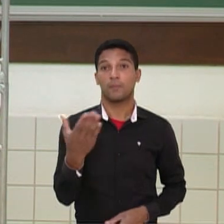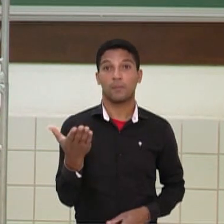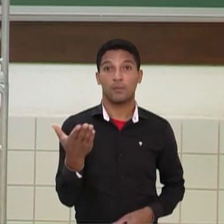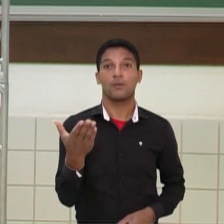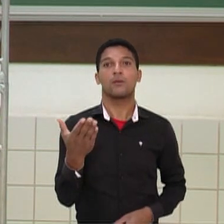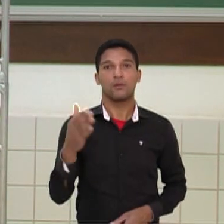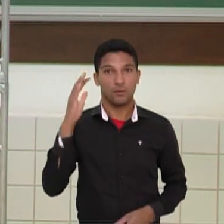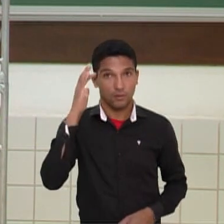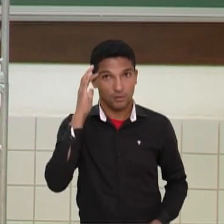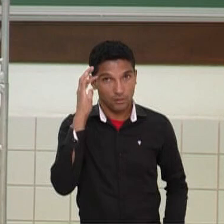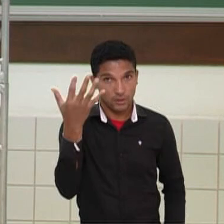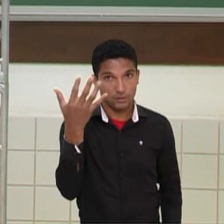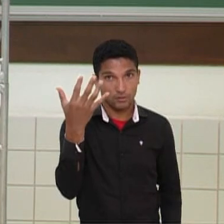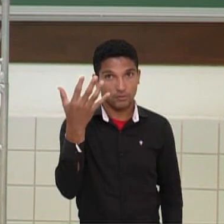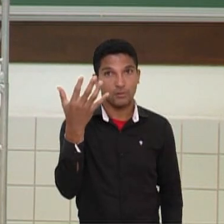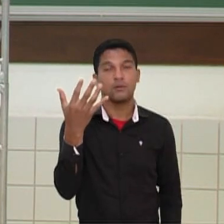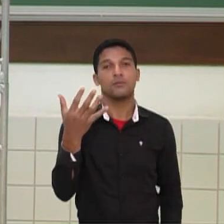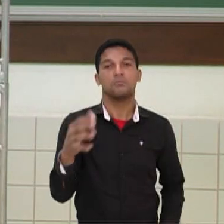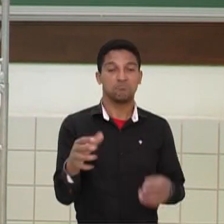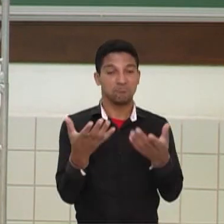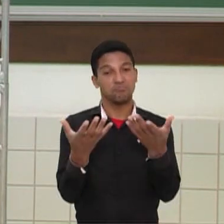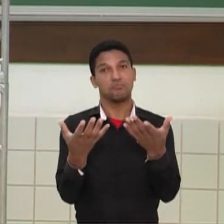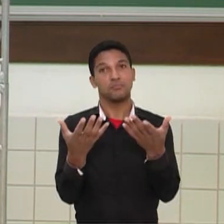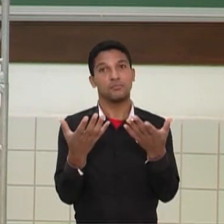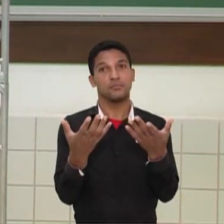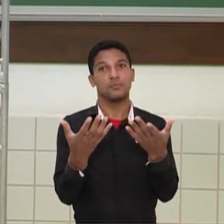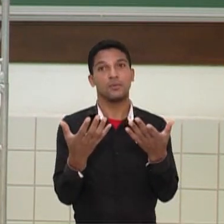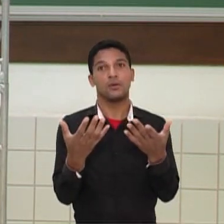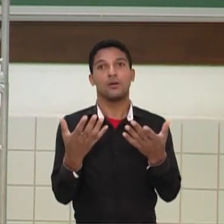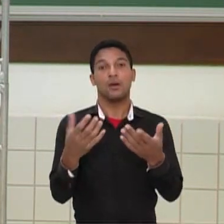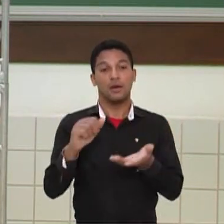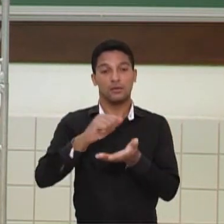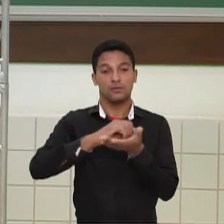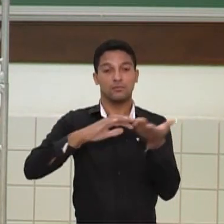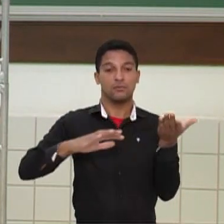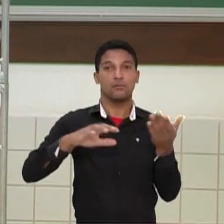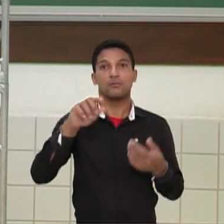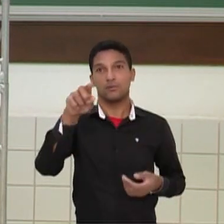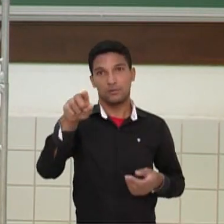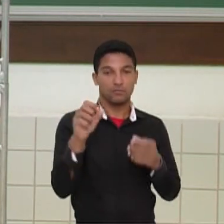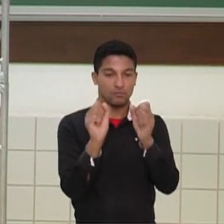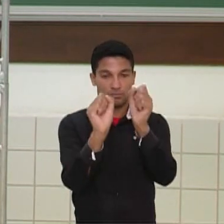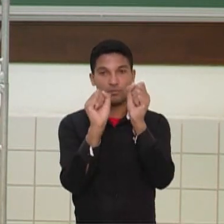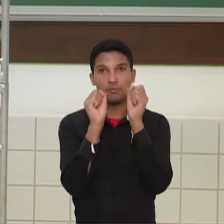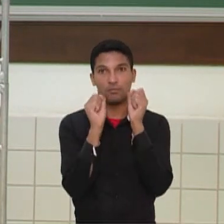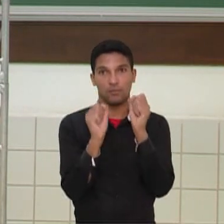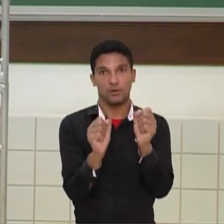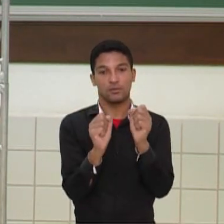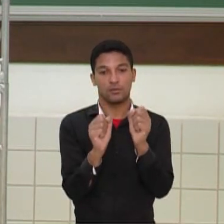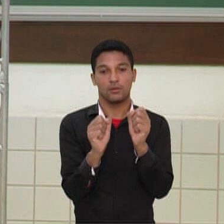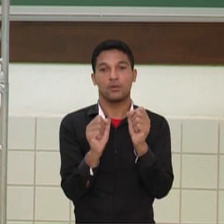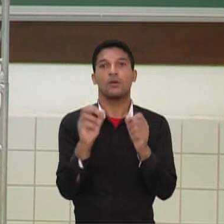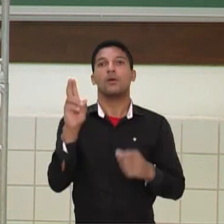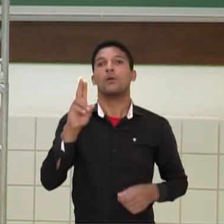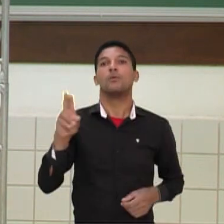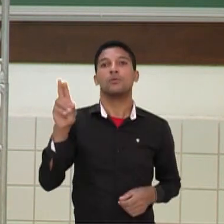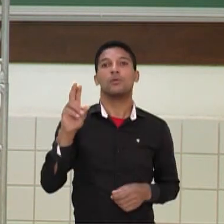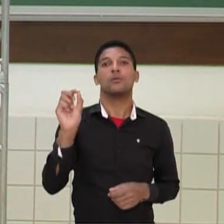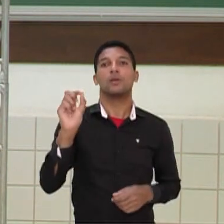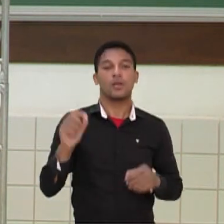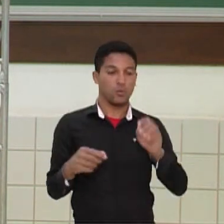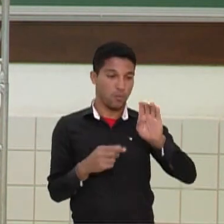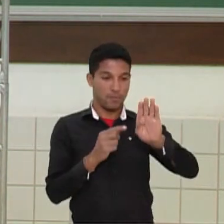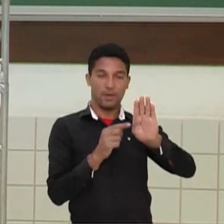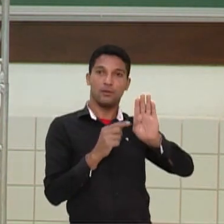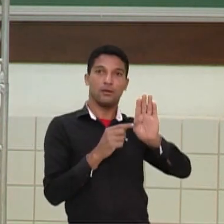Então, resolveram? Simplesinho também, né? Nesse exercício você pode ser que tenha utilizado aí no item B até a fórmula de